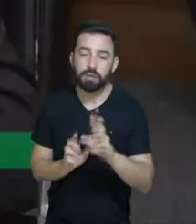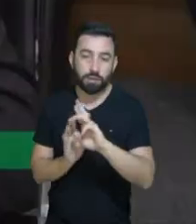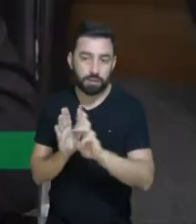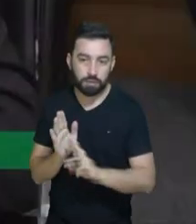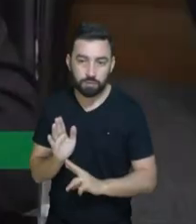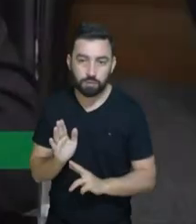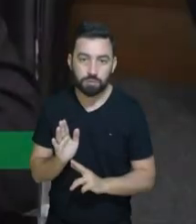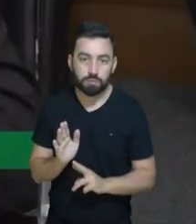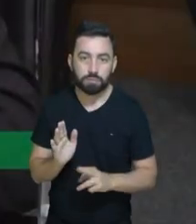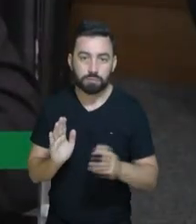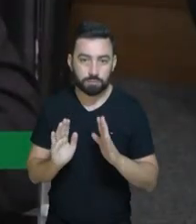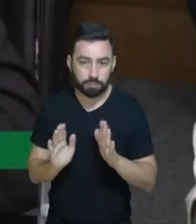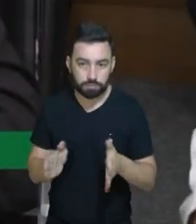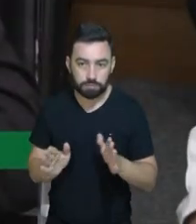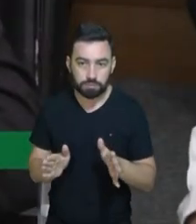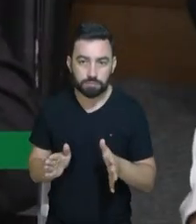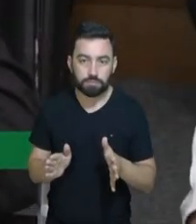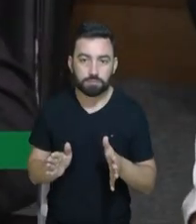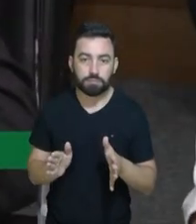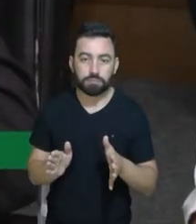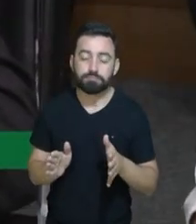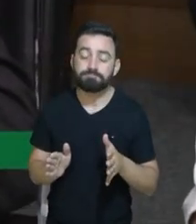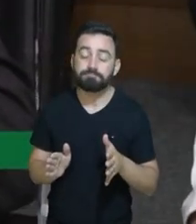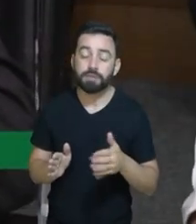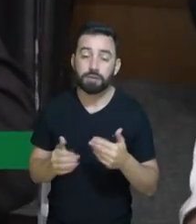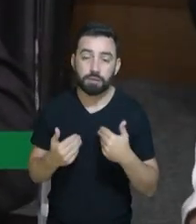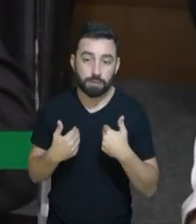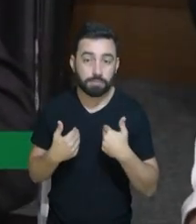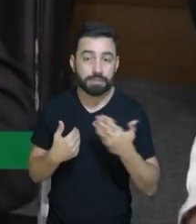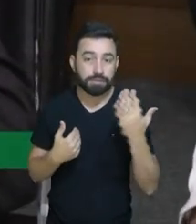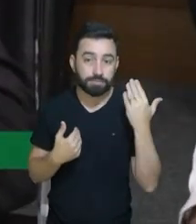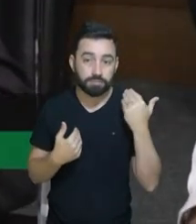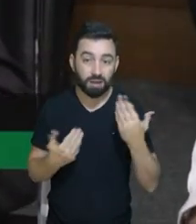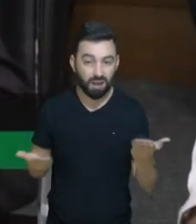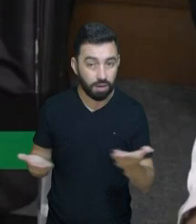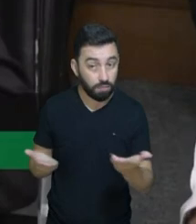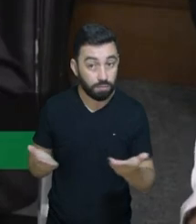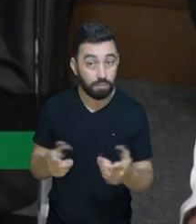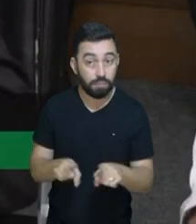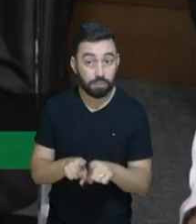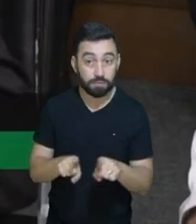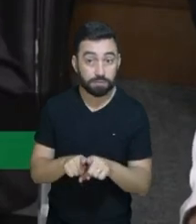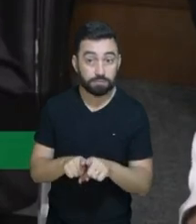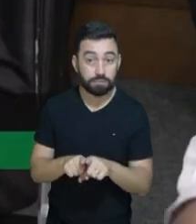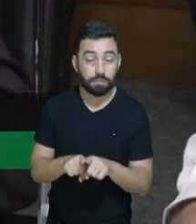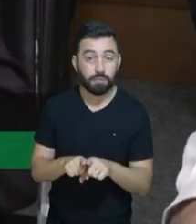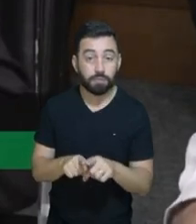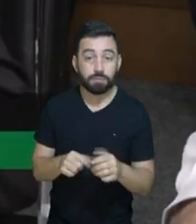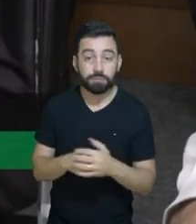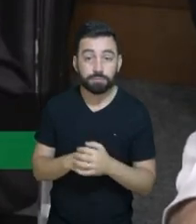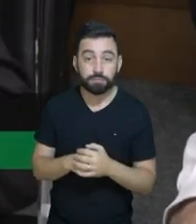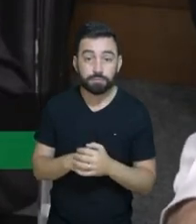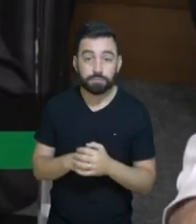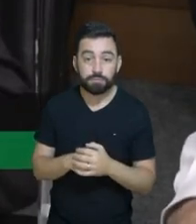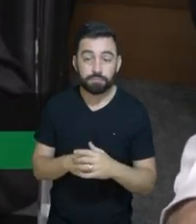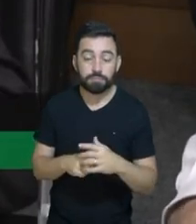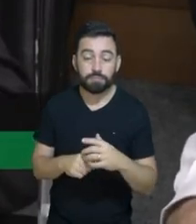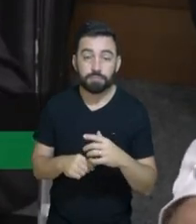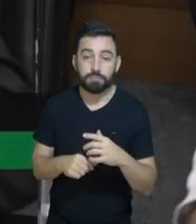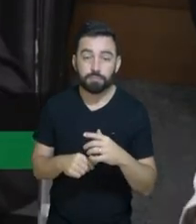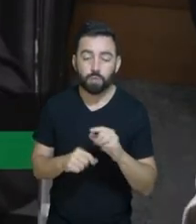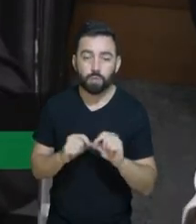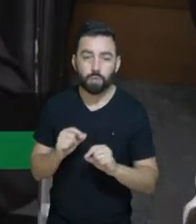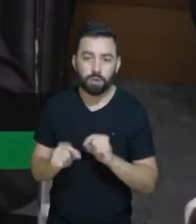fibromialgia né E foi importante E aí me chamou nesse caso até o volta eu fiz com com base